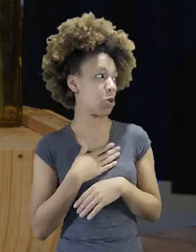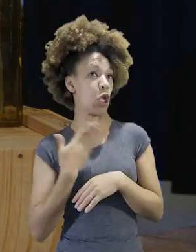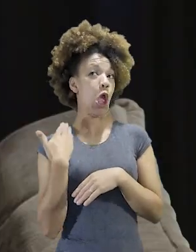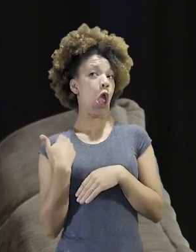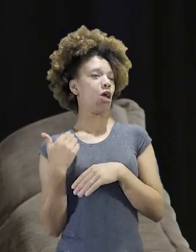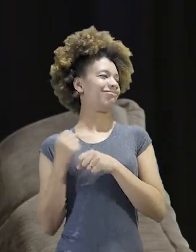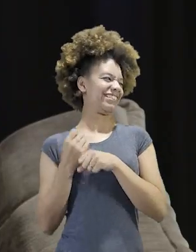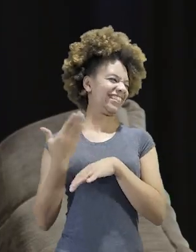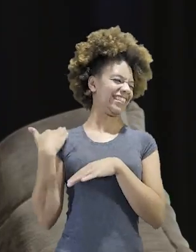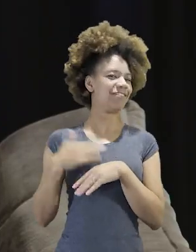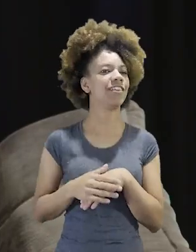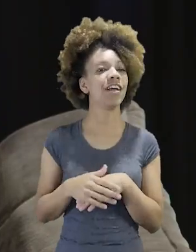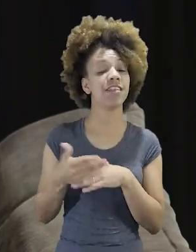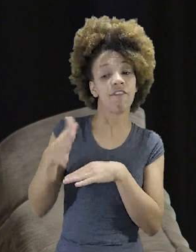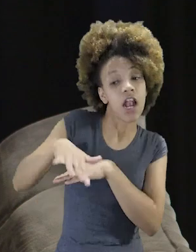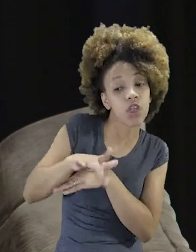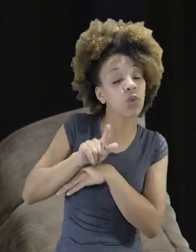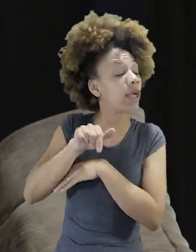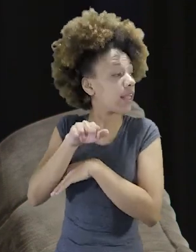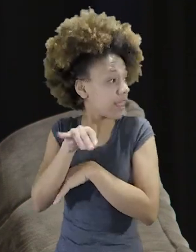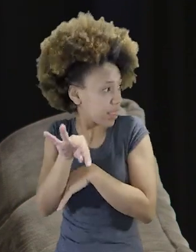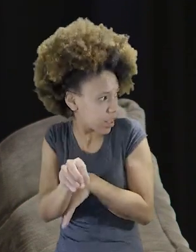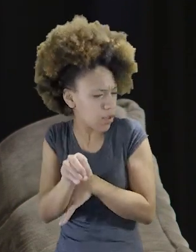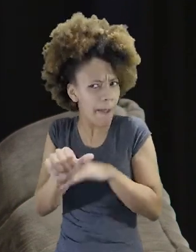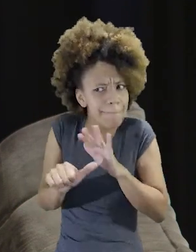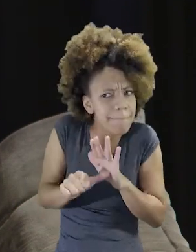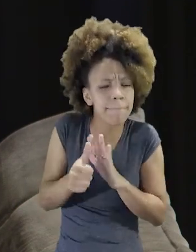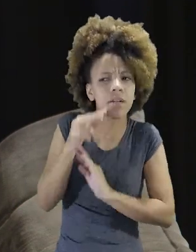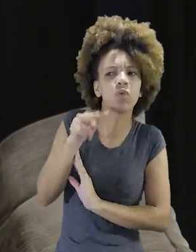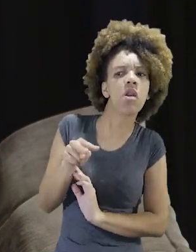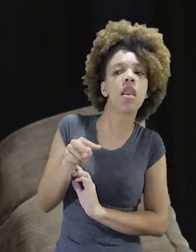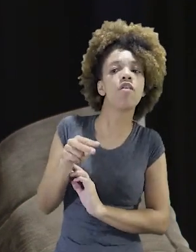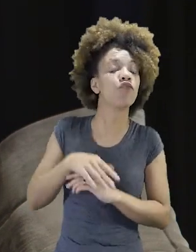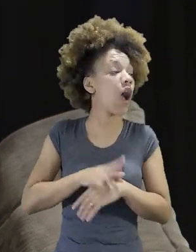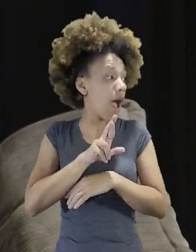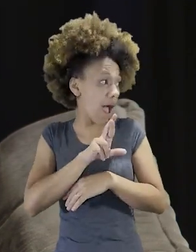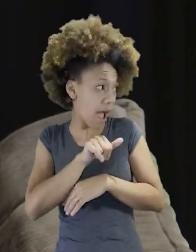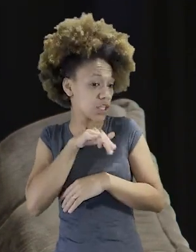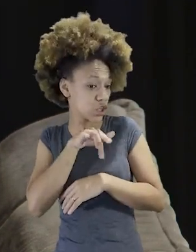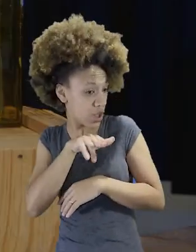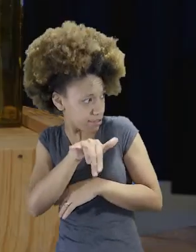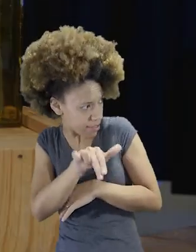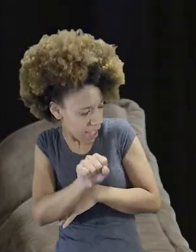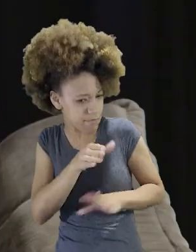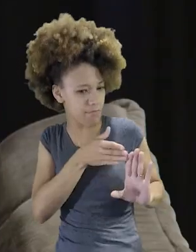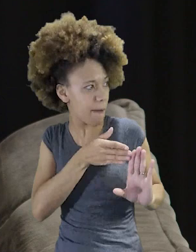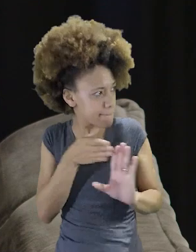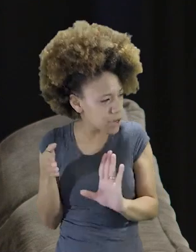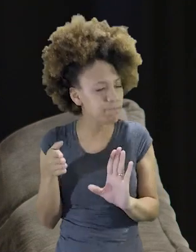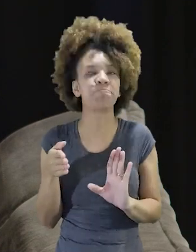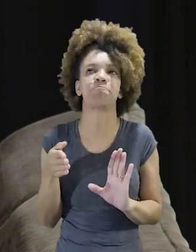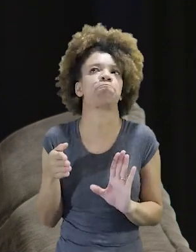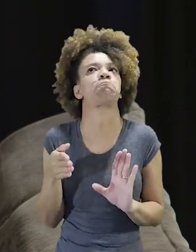minha época quando eu era moleque o rap ele tava muito ali no gueto Eu lembro que a primeira vez que eu vi Rap Minha visão de rap foi o Racionais naquela época